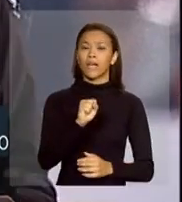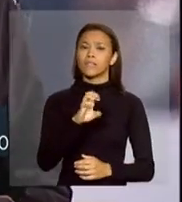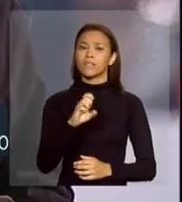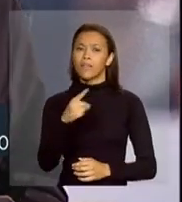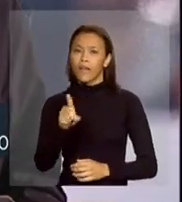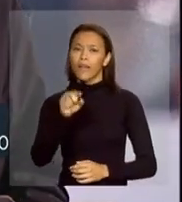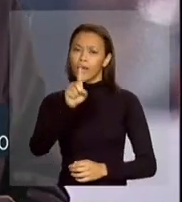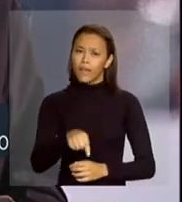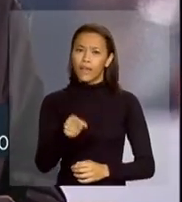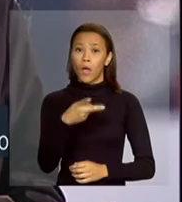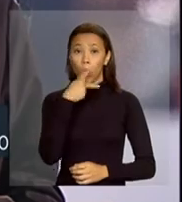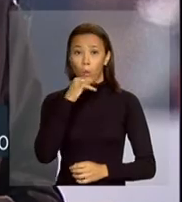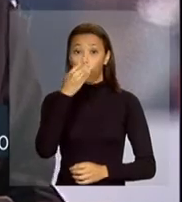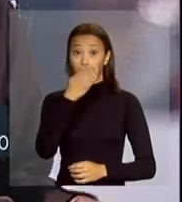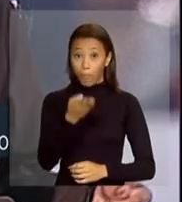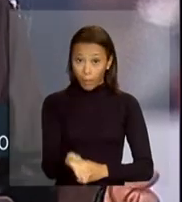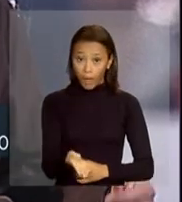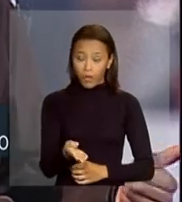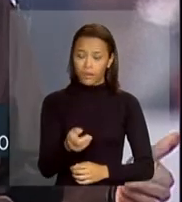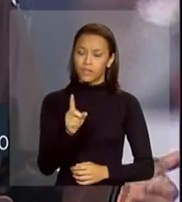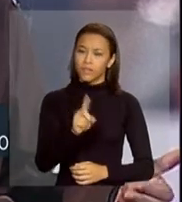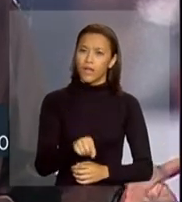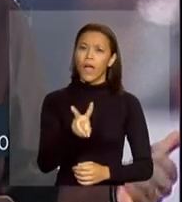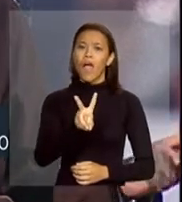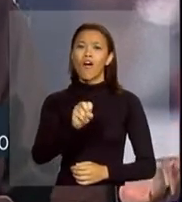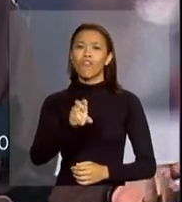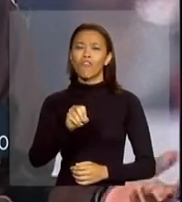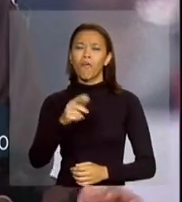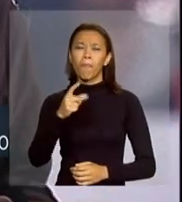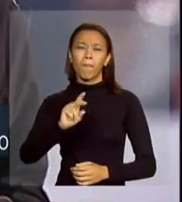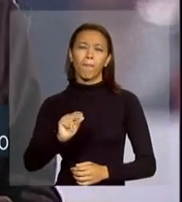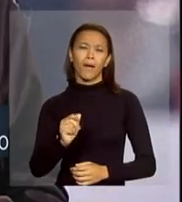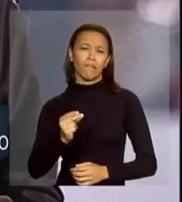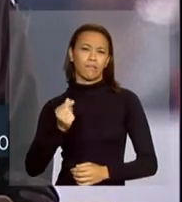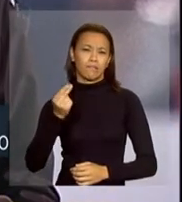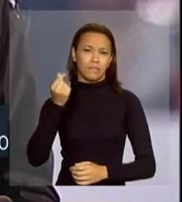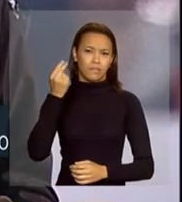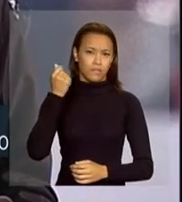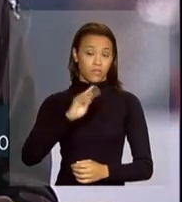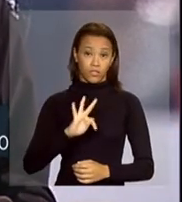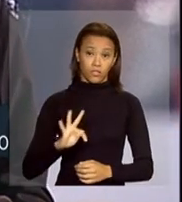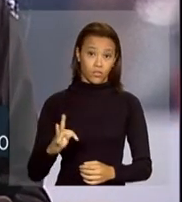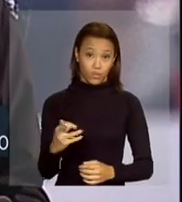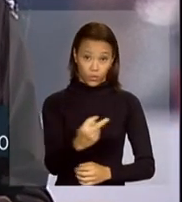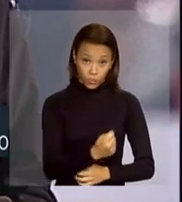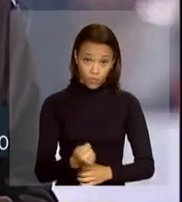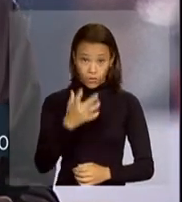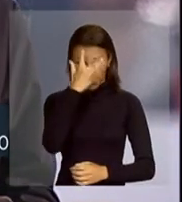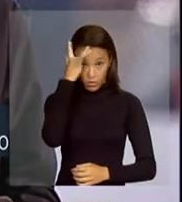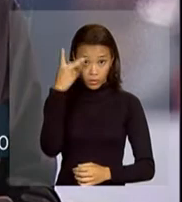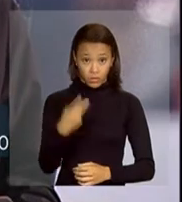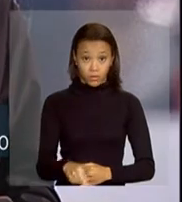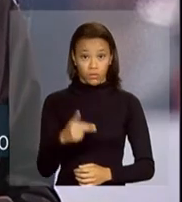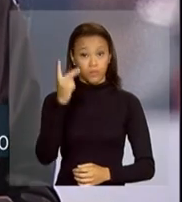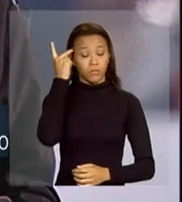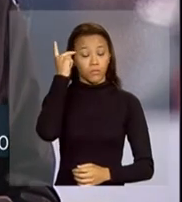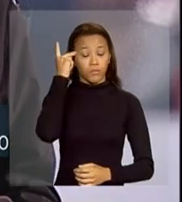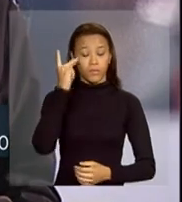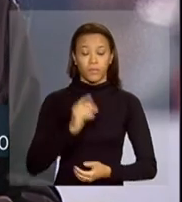da Bartira que é avó mais remota de todos os paulistas